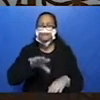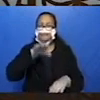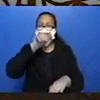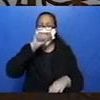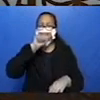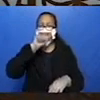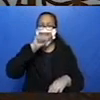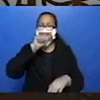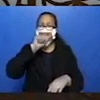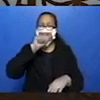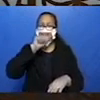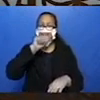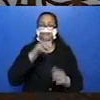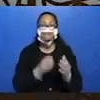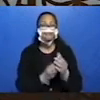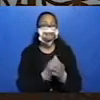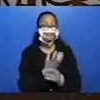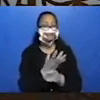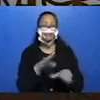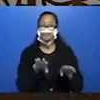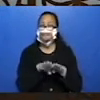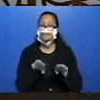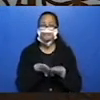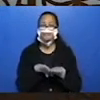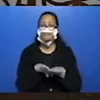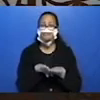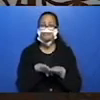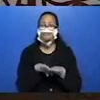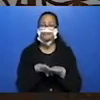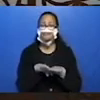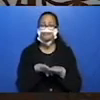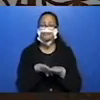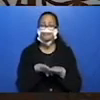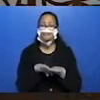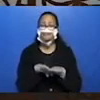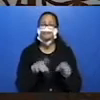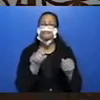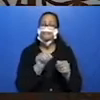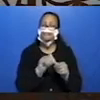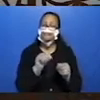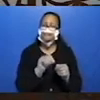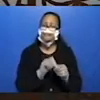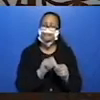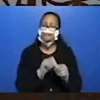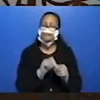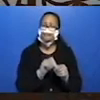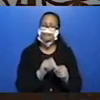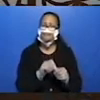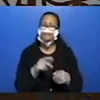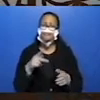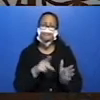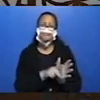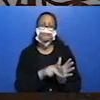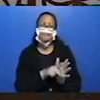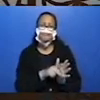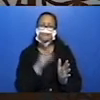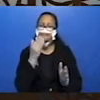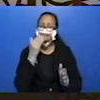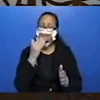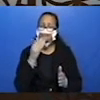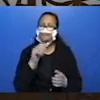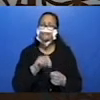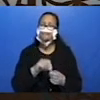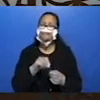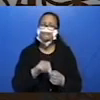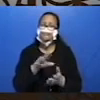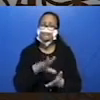respirando? As plantas também. Quando ela produz o seu alimento, que ela realiza a fotossíntese,